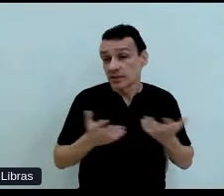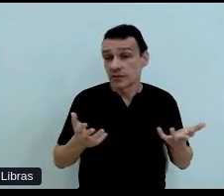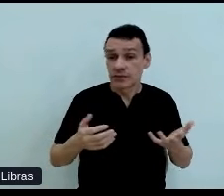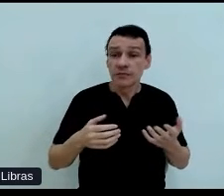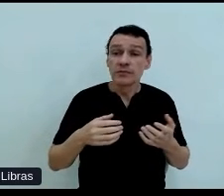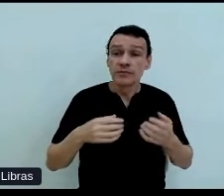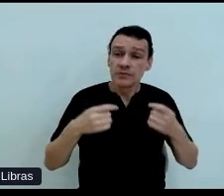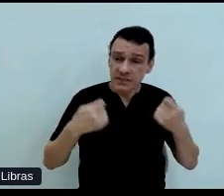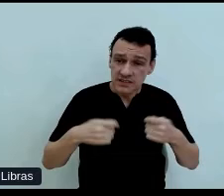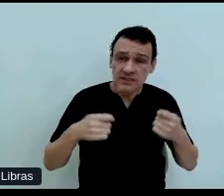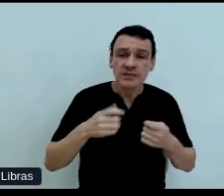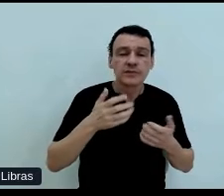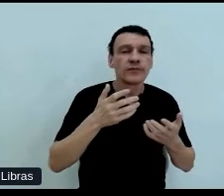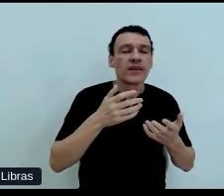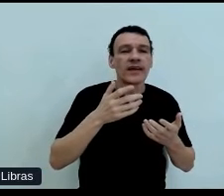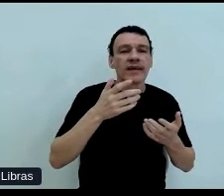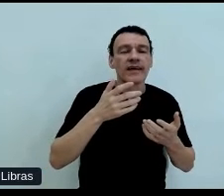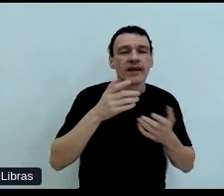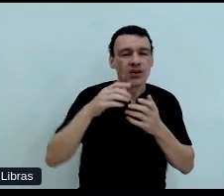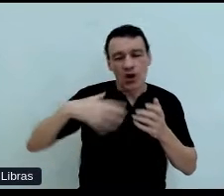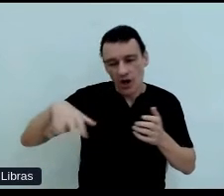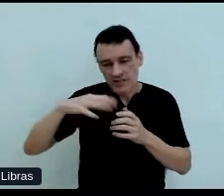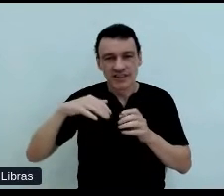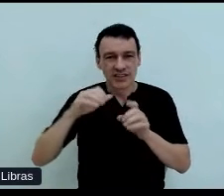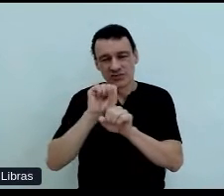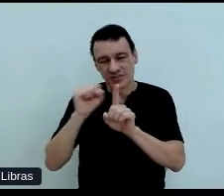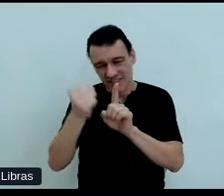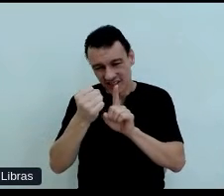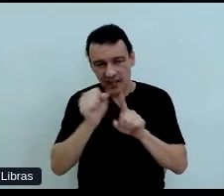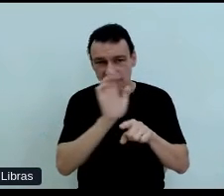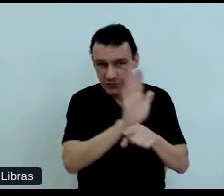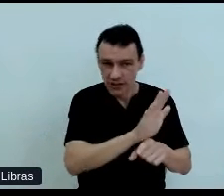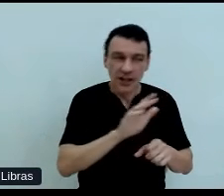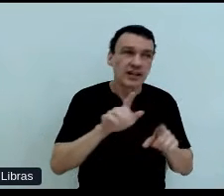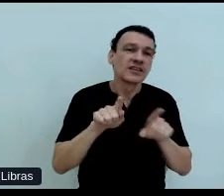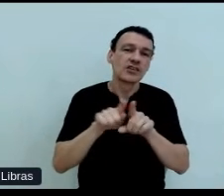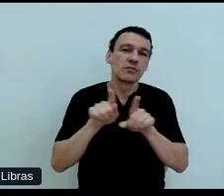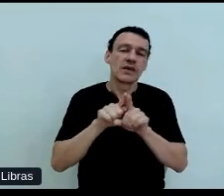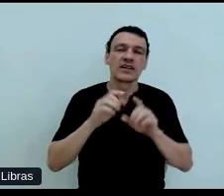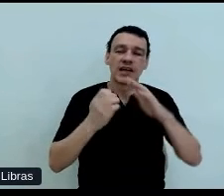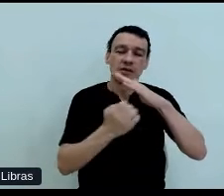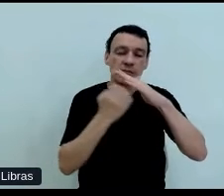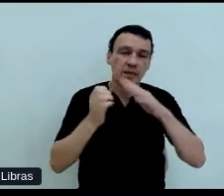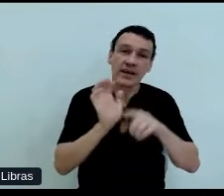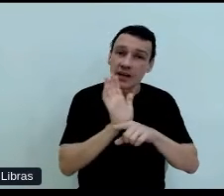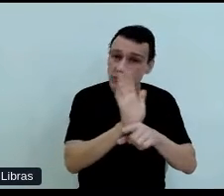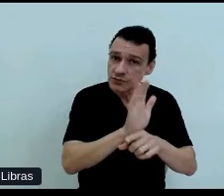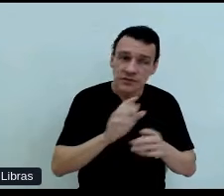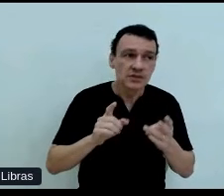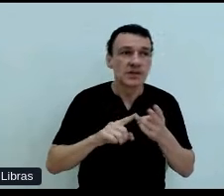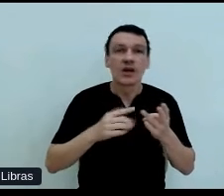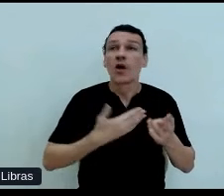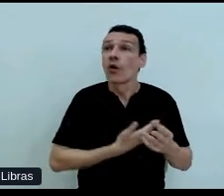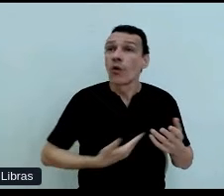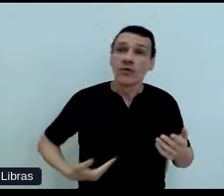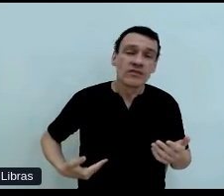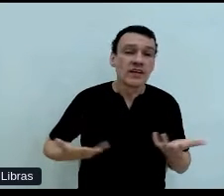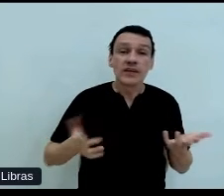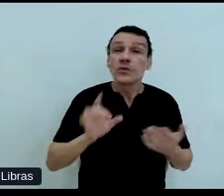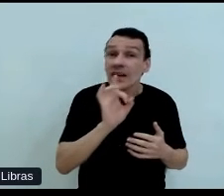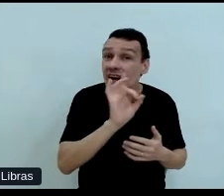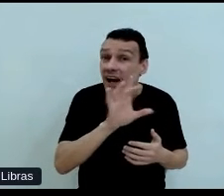todas essas situações, normalmente são populações que são mais vulnerabilizadas. E isso, historicamente, e